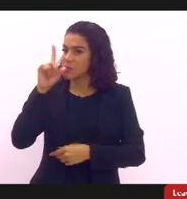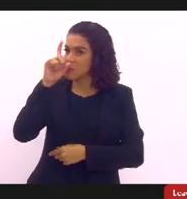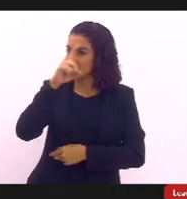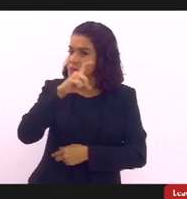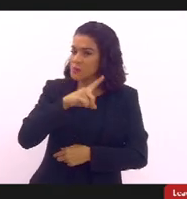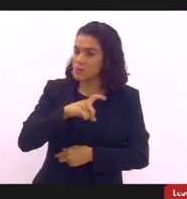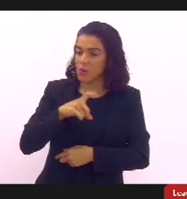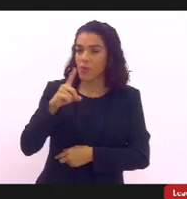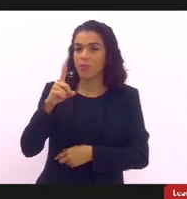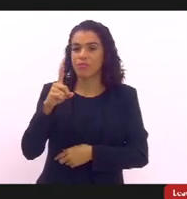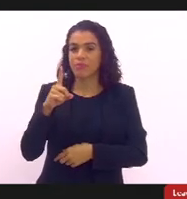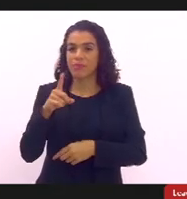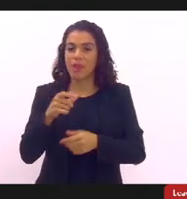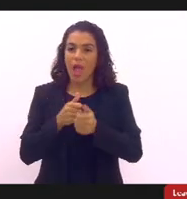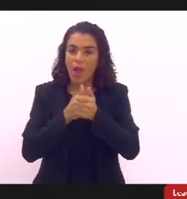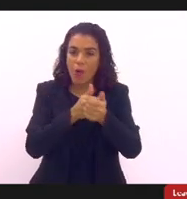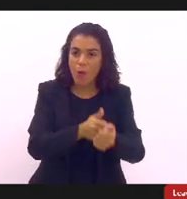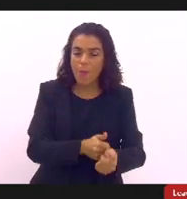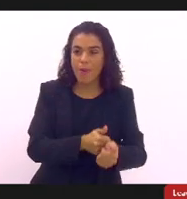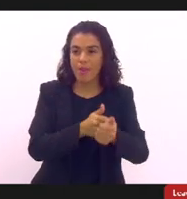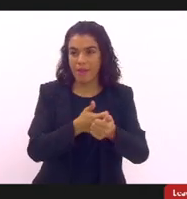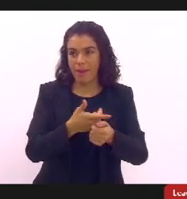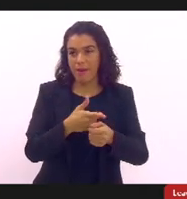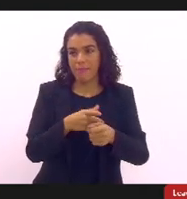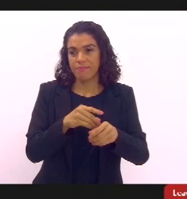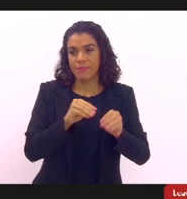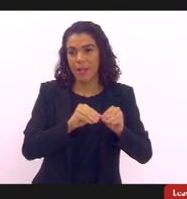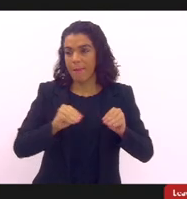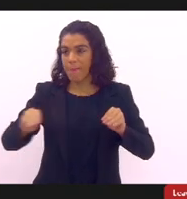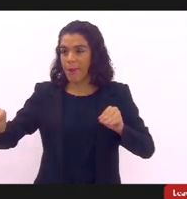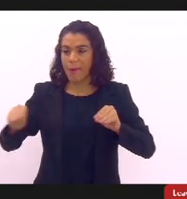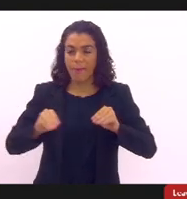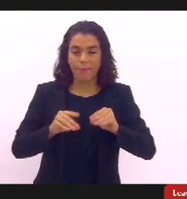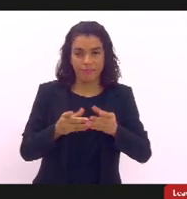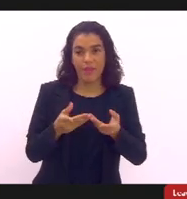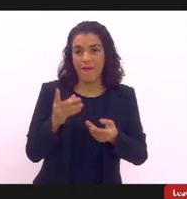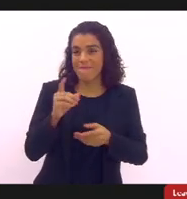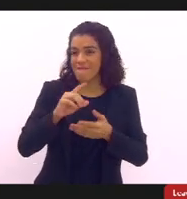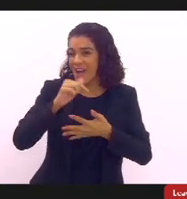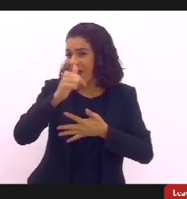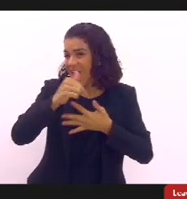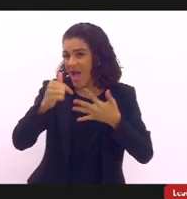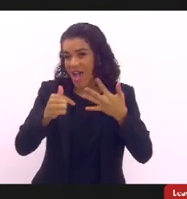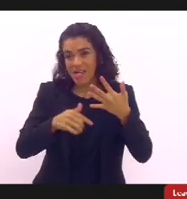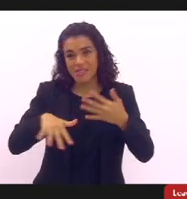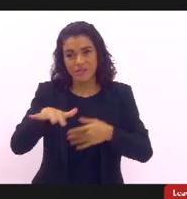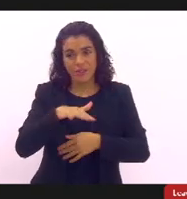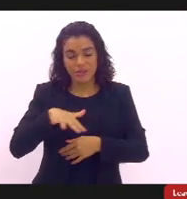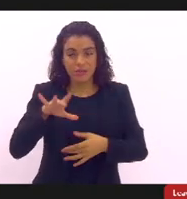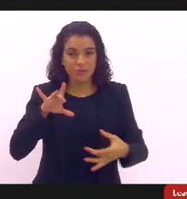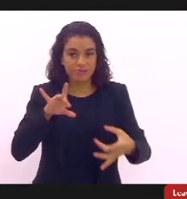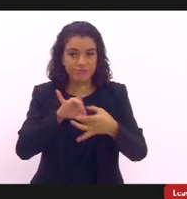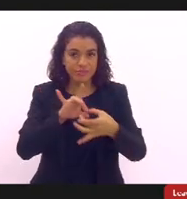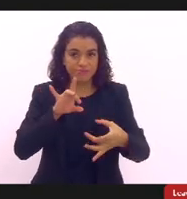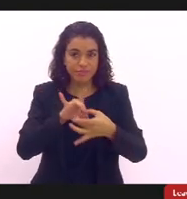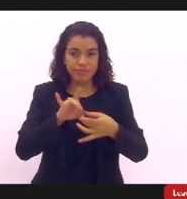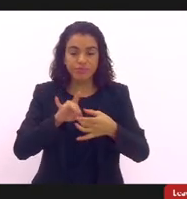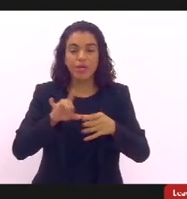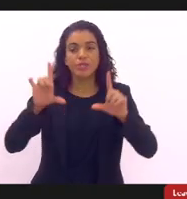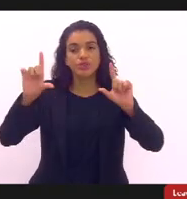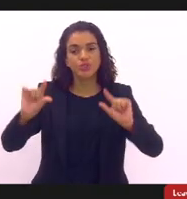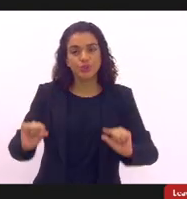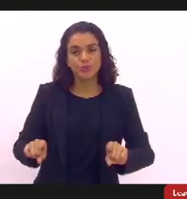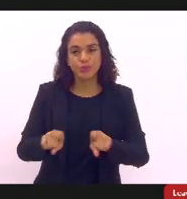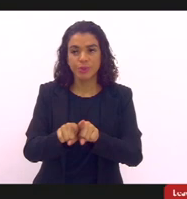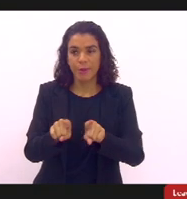uma dificuldade de acompanhamento de privado de liberdade transferidos e egressos. São coisas, aí são vários itens que são relacionados, mas reduzida a adesão dos